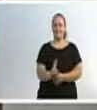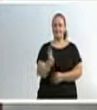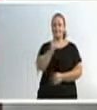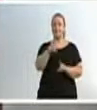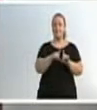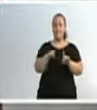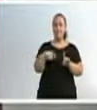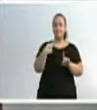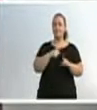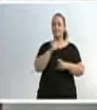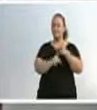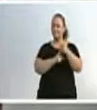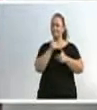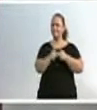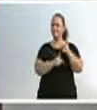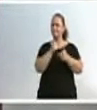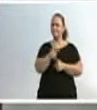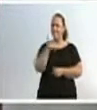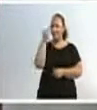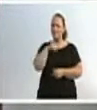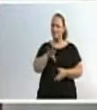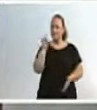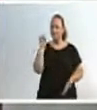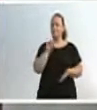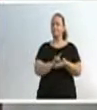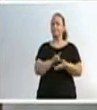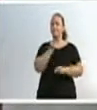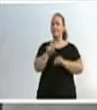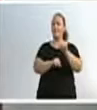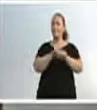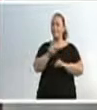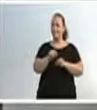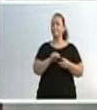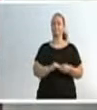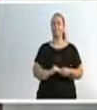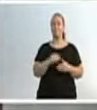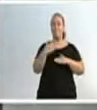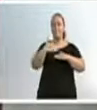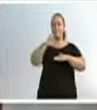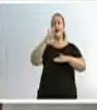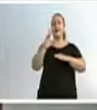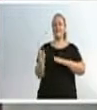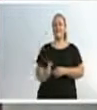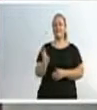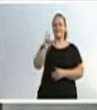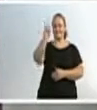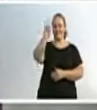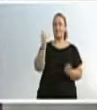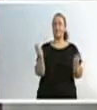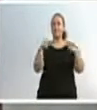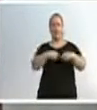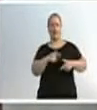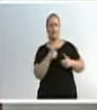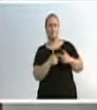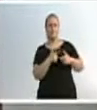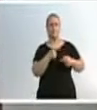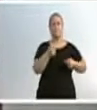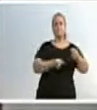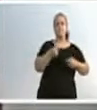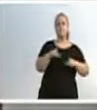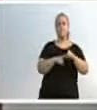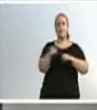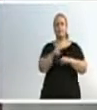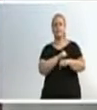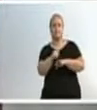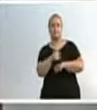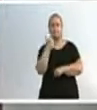precisamos trabalhar para que tenhamos, de forma consequente, mais e mais conquistas, e que a gente possa discutir os problemas e procurarmos mecanismos de